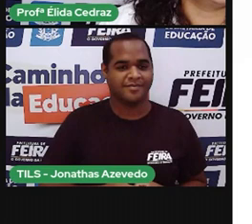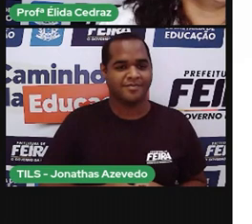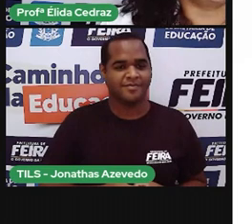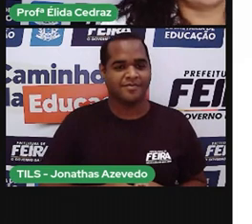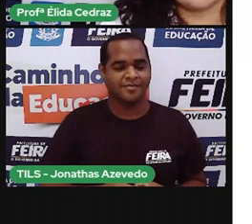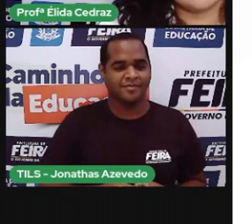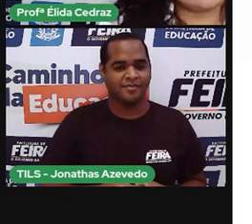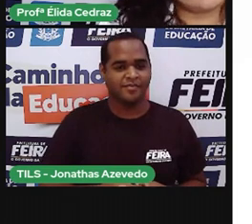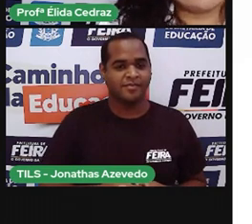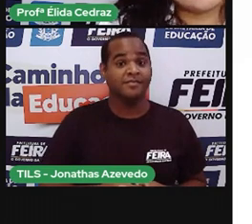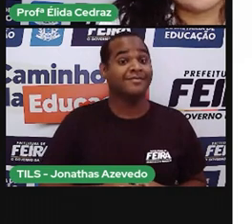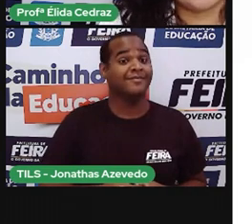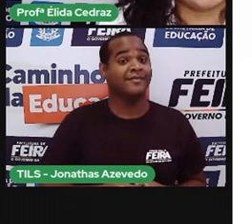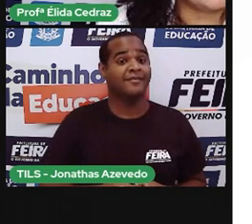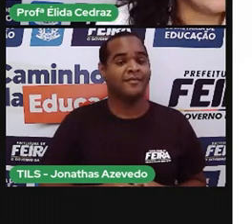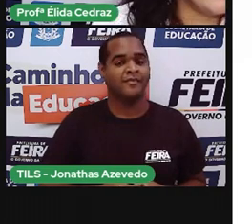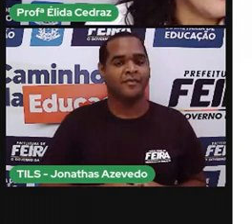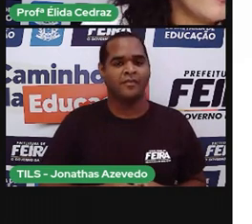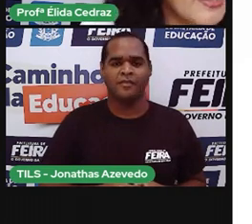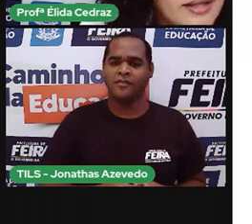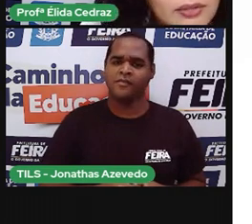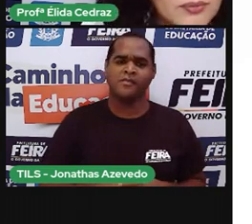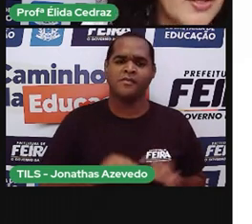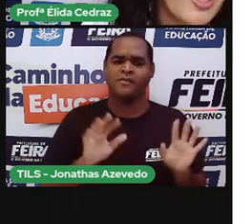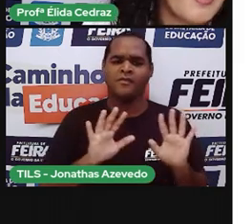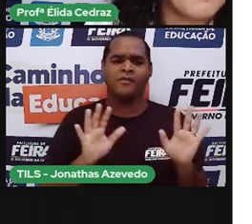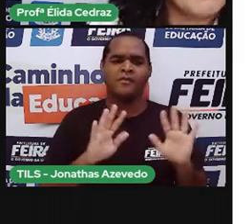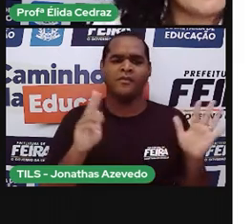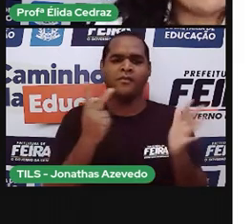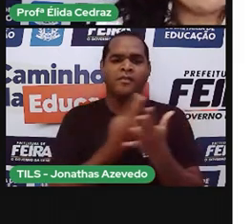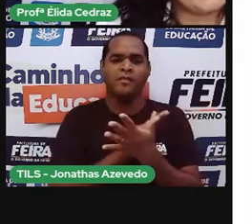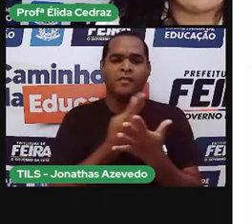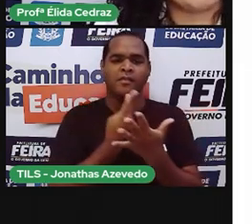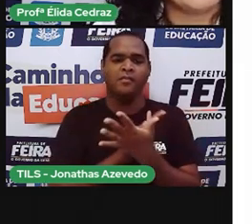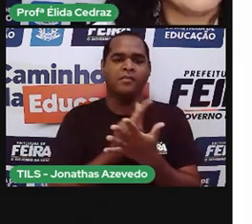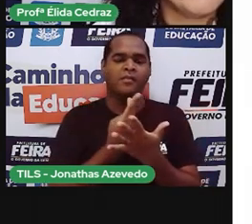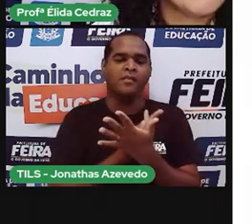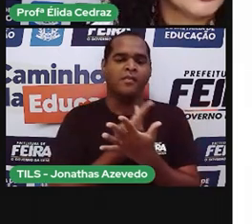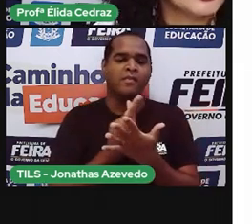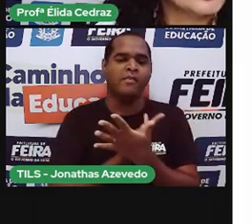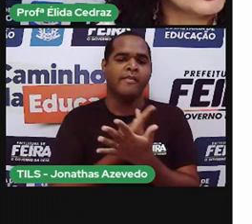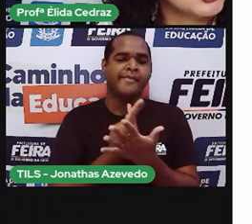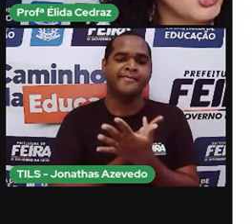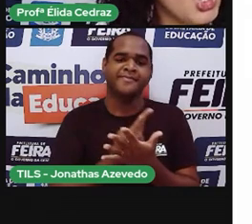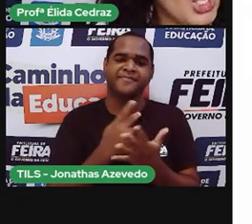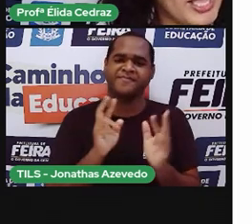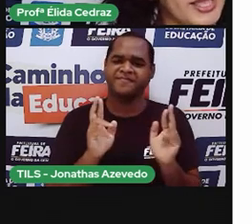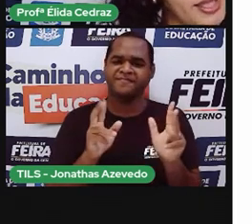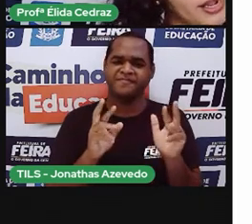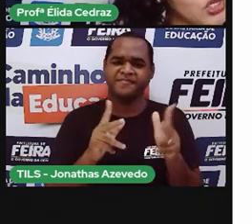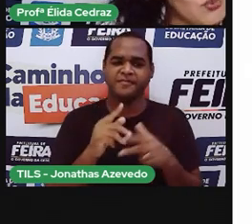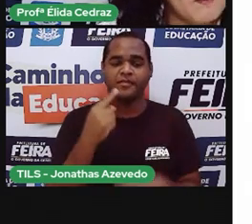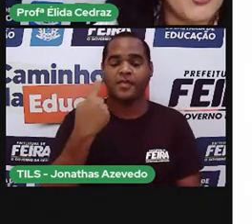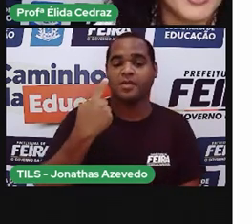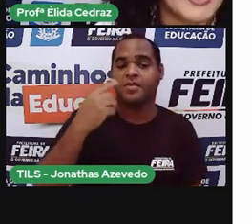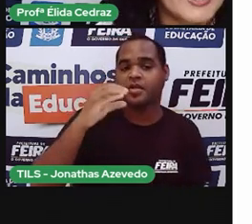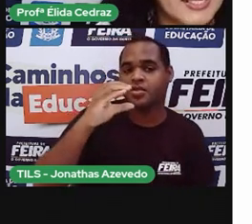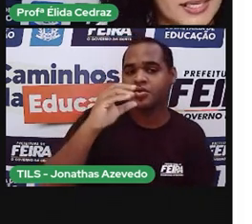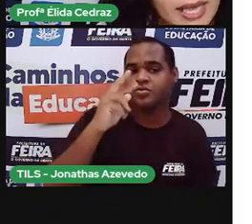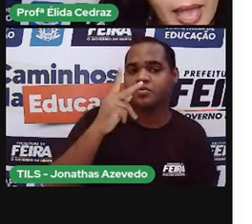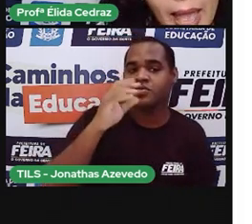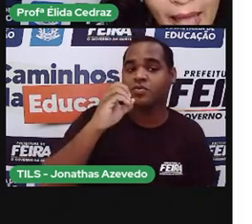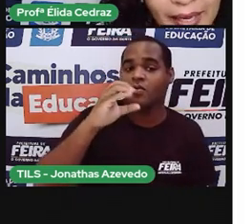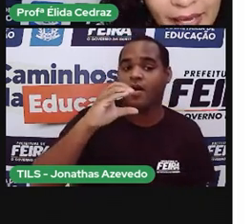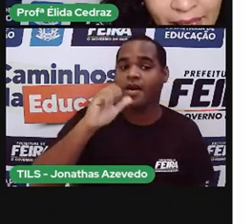ah ah não esse nome tá errado a primeira palavrinha é só galho